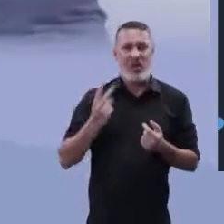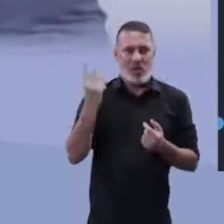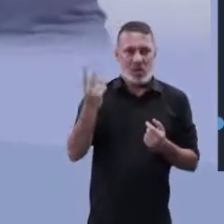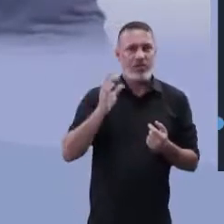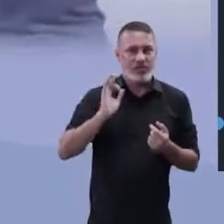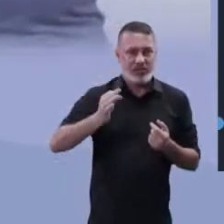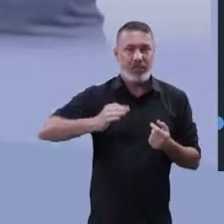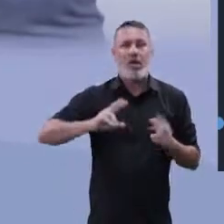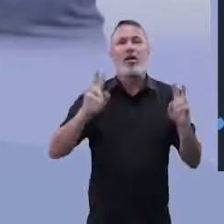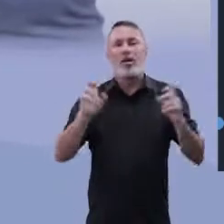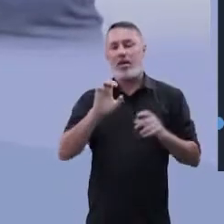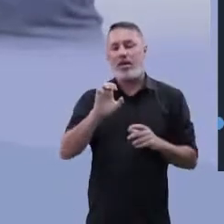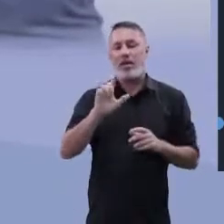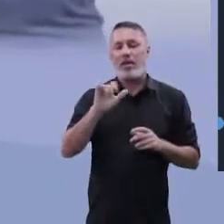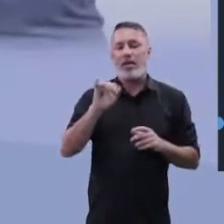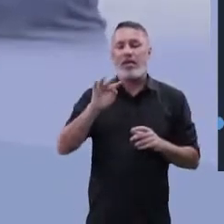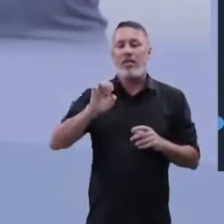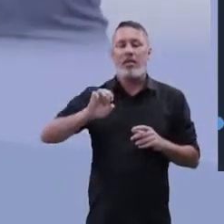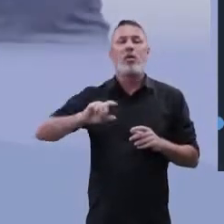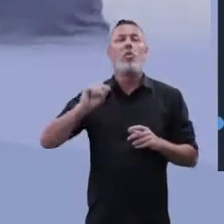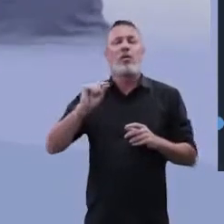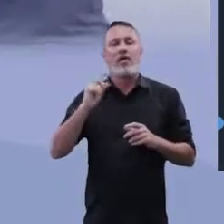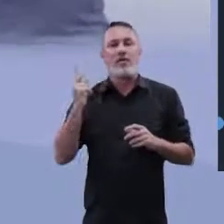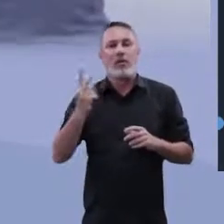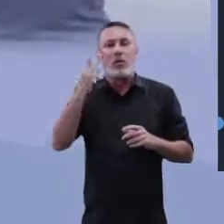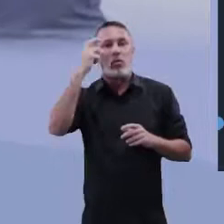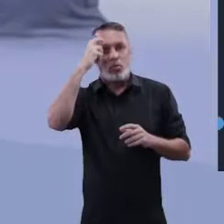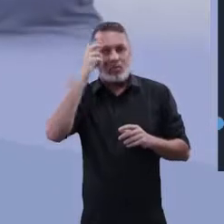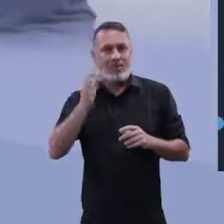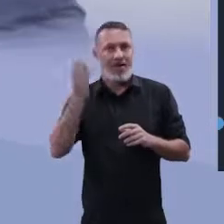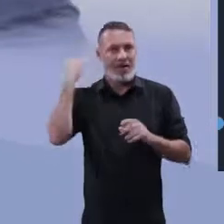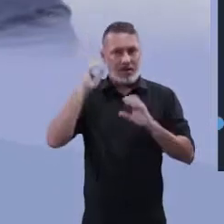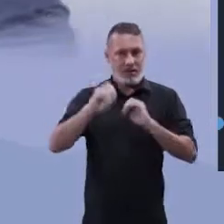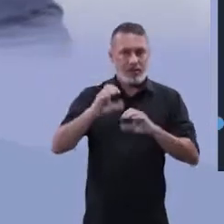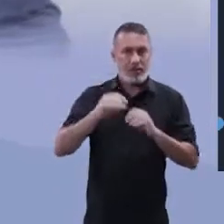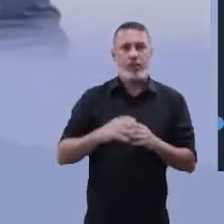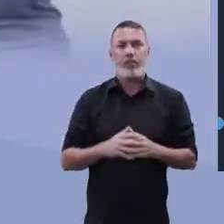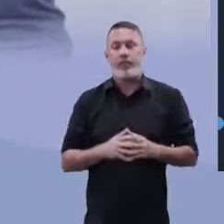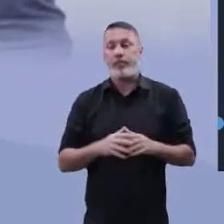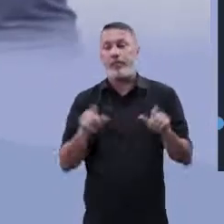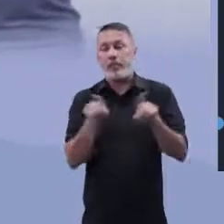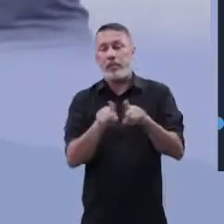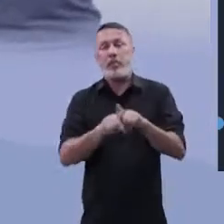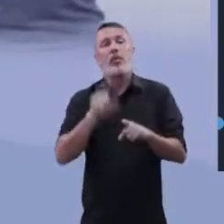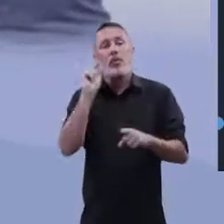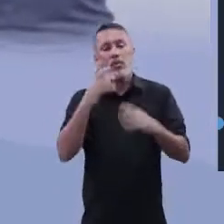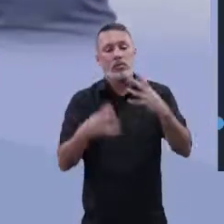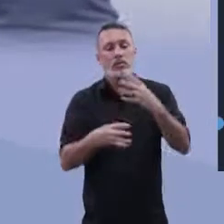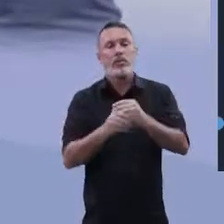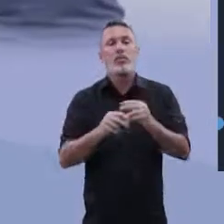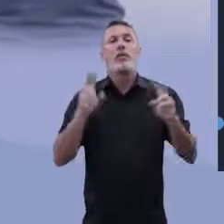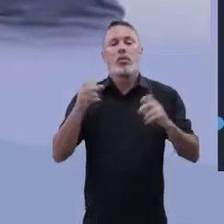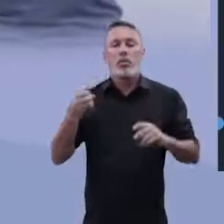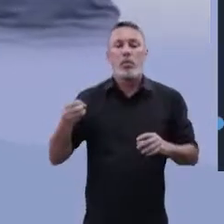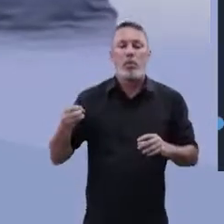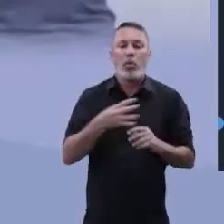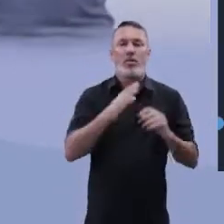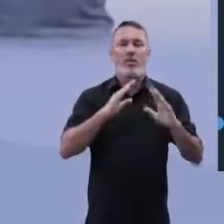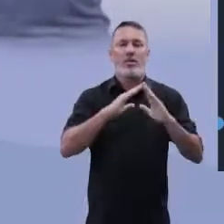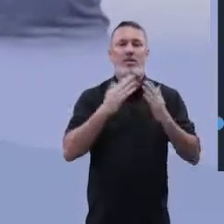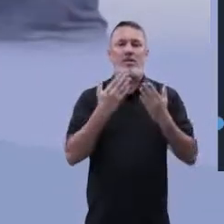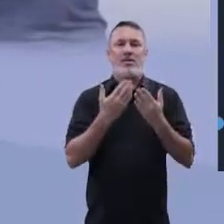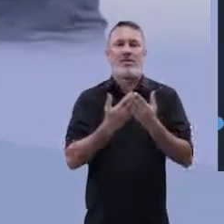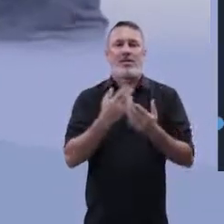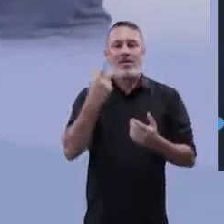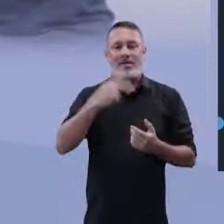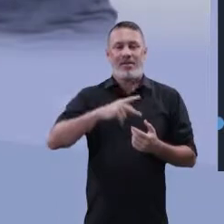falamos basicamente sobre a elitização cultural. Trabalhamos isso na última aula. Falamos também como que o modernismo, a